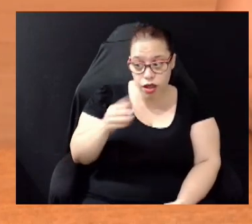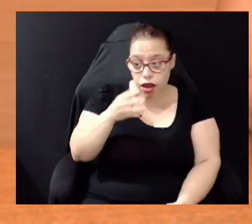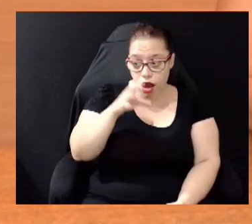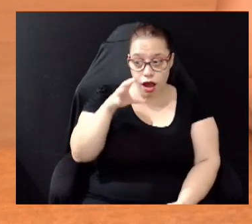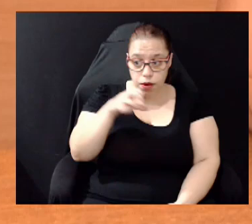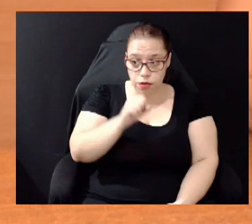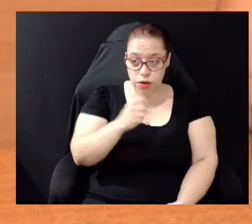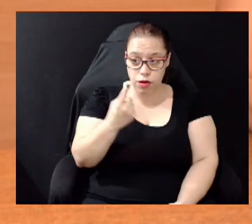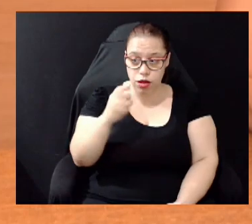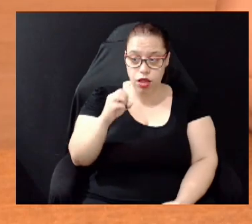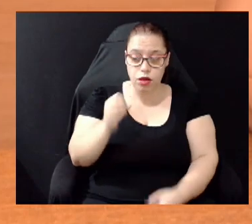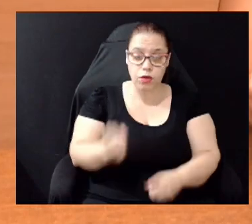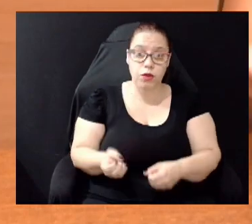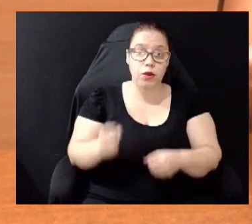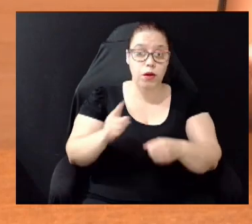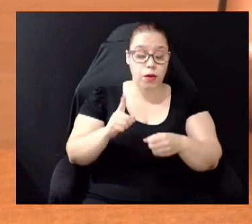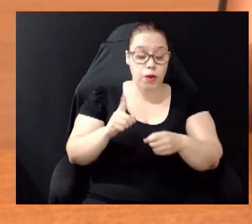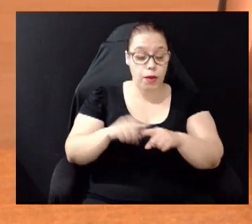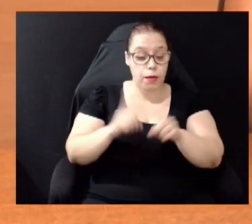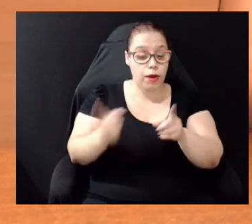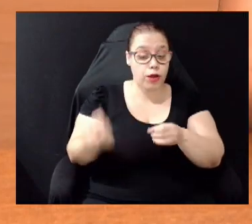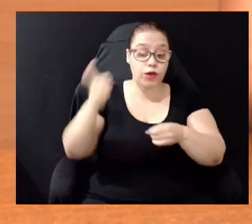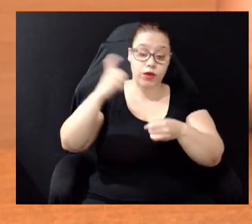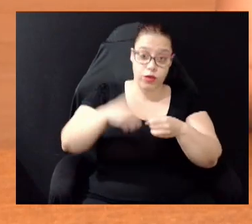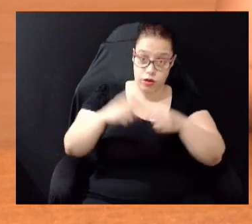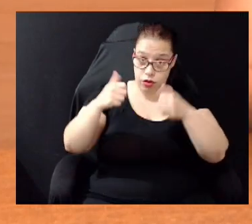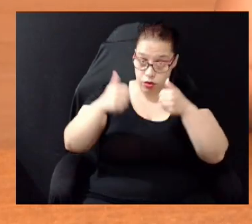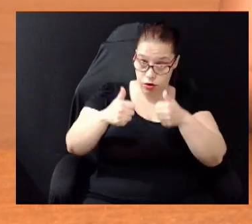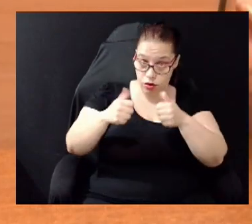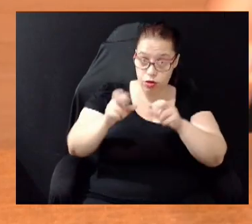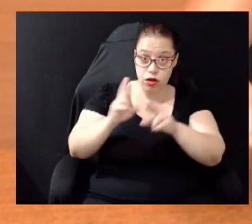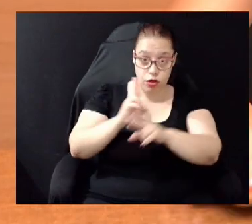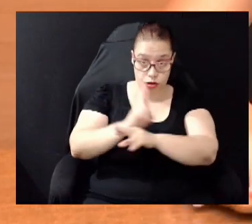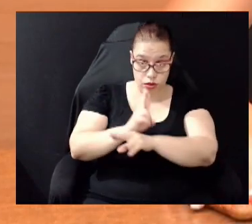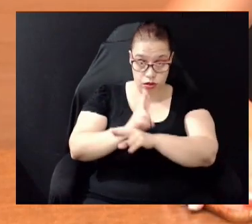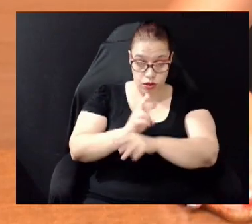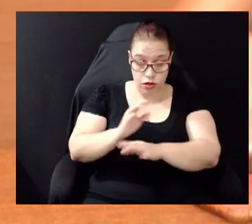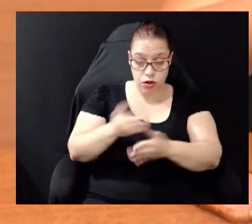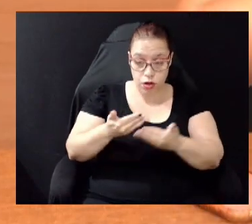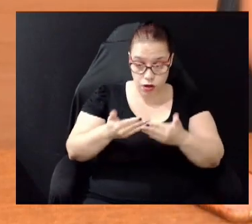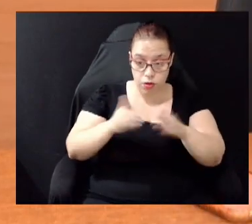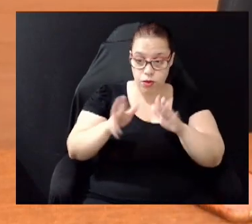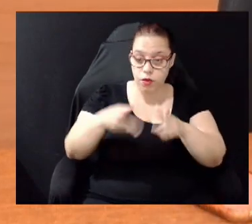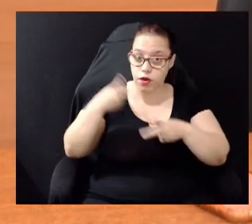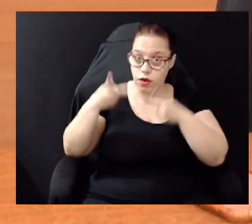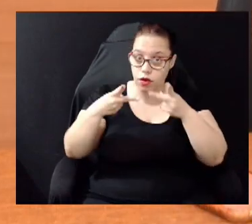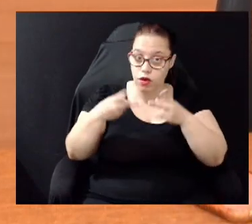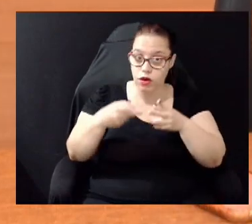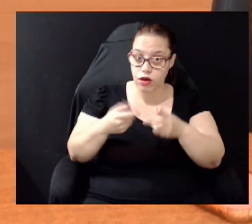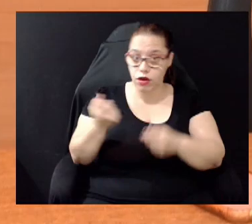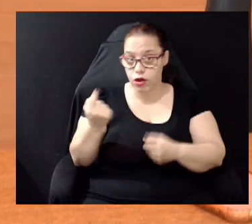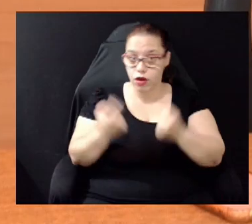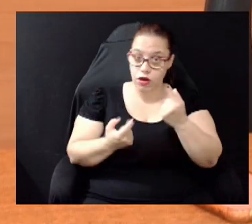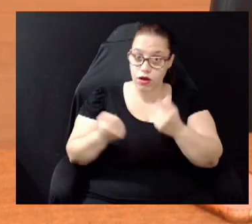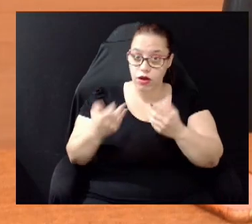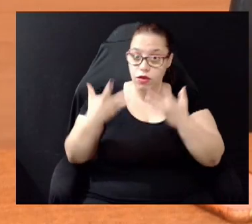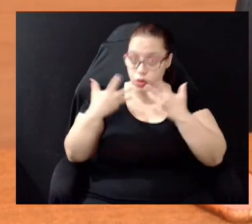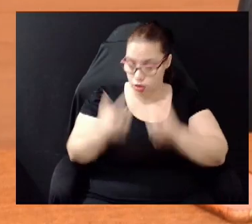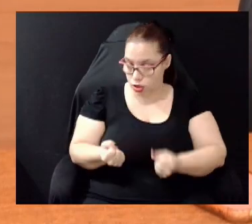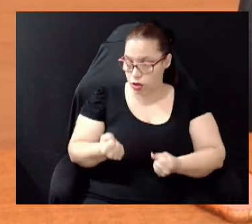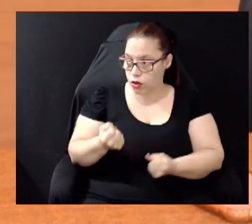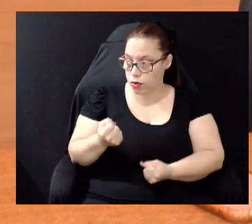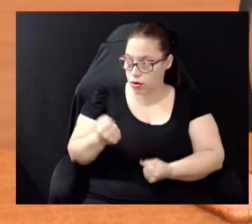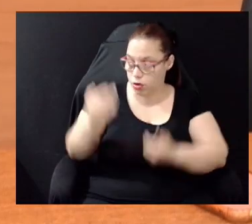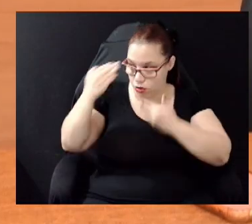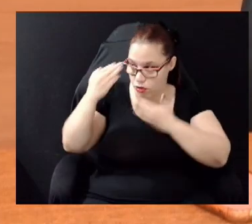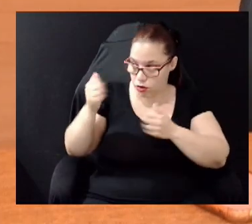minutinhos, mas eu retorno, tá bom? Então, eu só estou aguardando, mas eu quero abrir aqui para a fala. Qualquer coisa, vocês assumem aqui enquanto